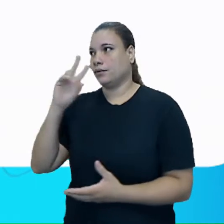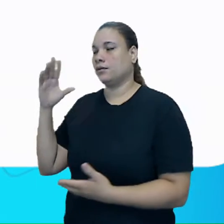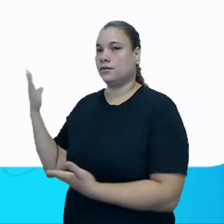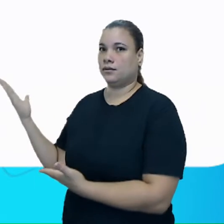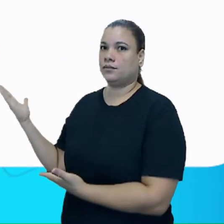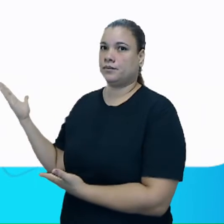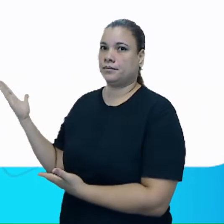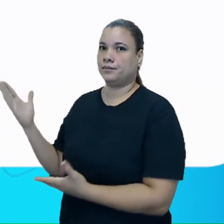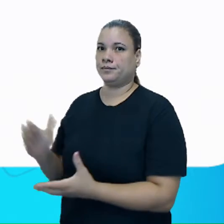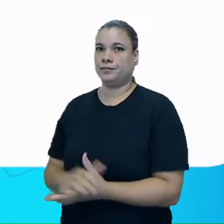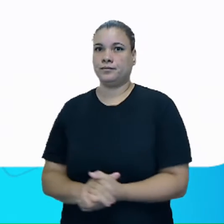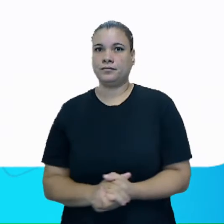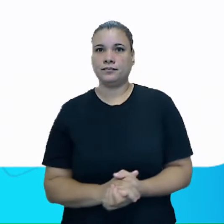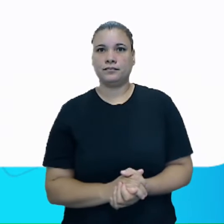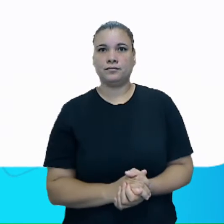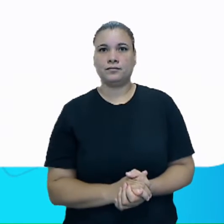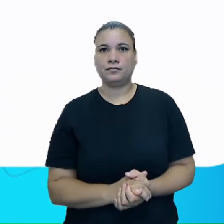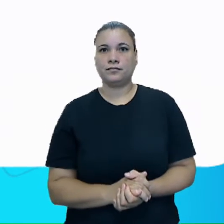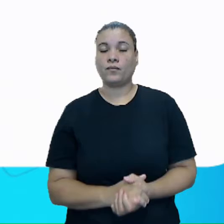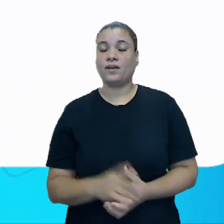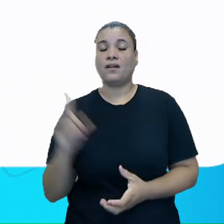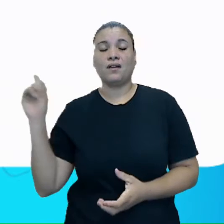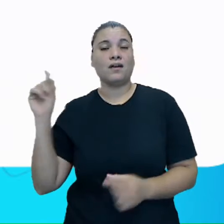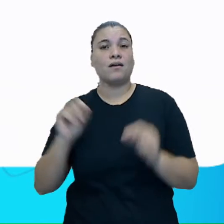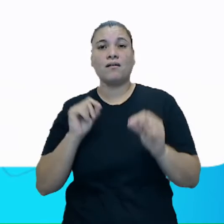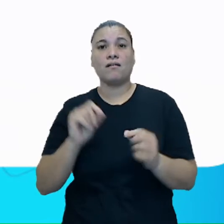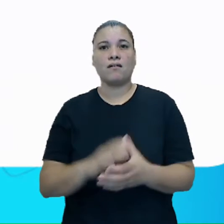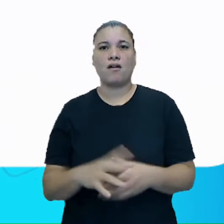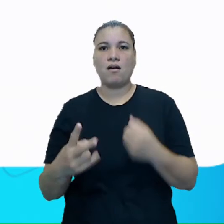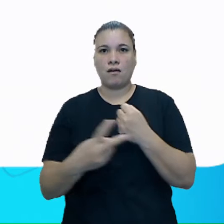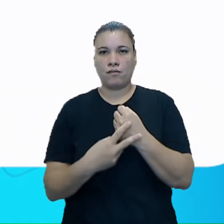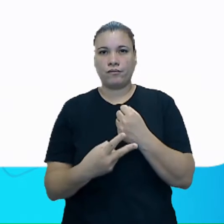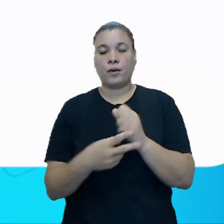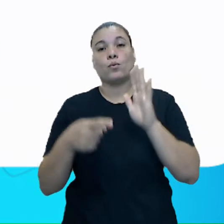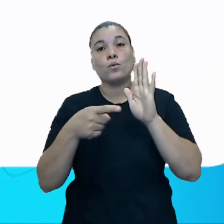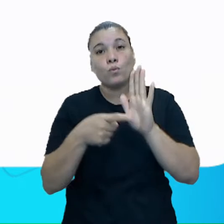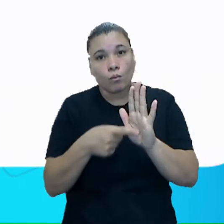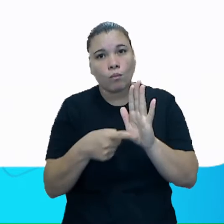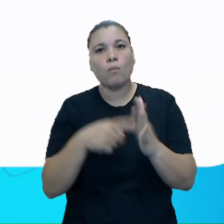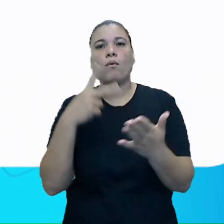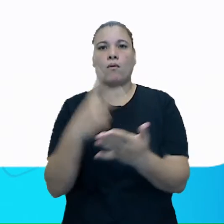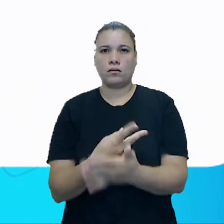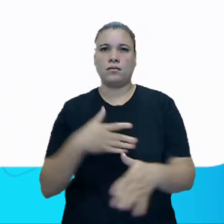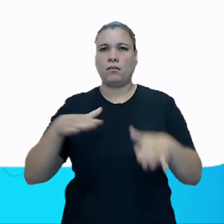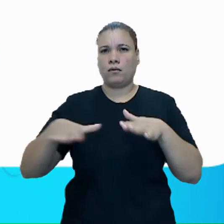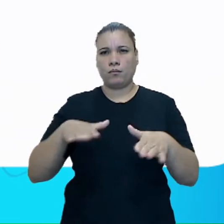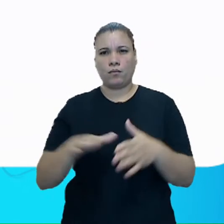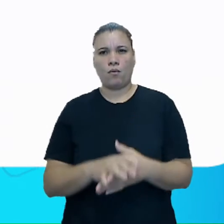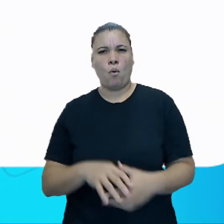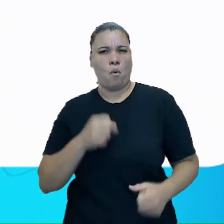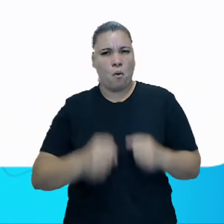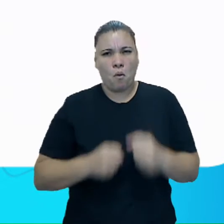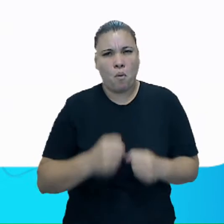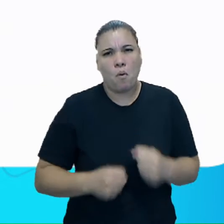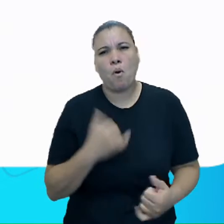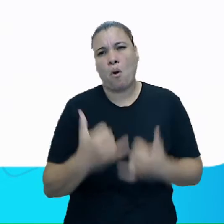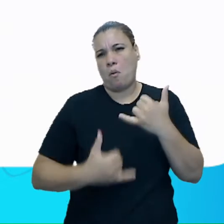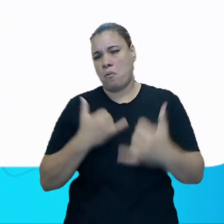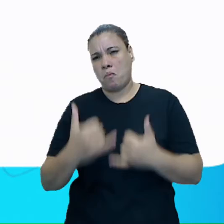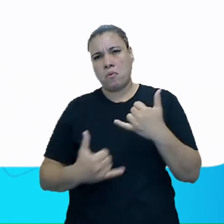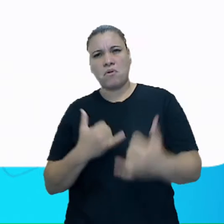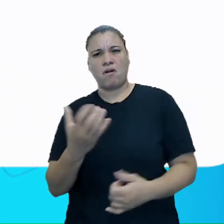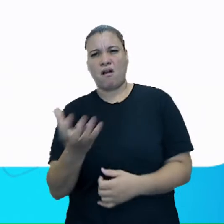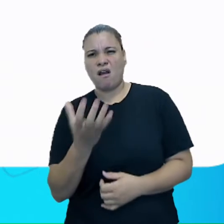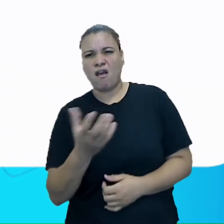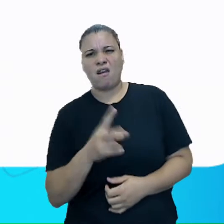que significa isso? Verbos que expressam ação. Isso, olha eles aqui. Correr, brincar, querer, ler,